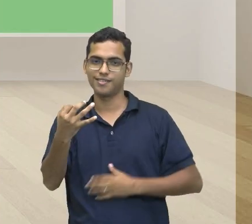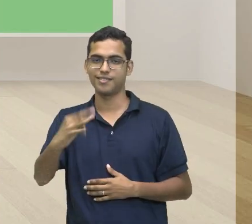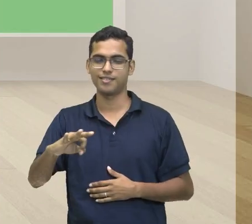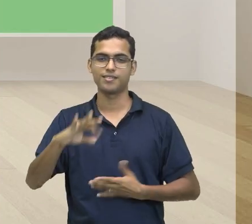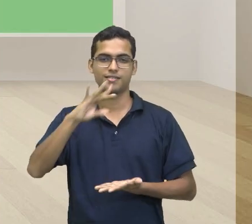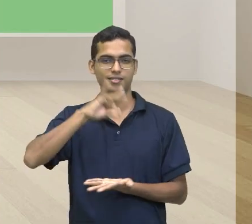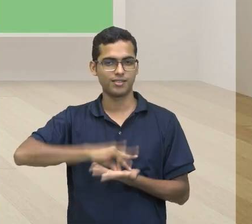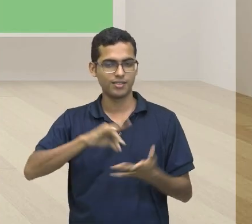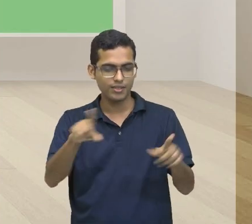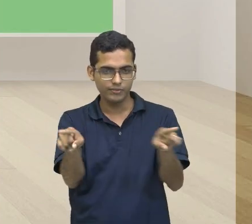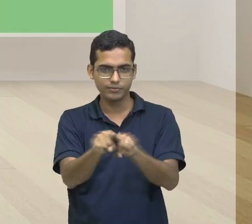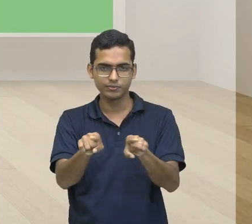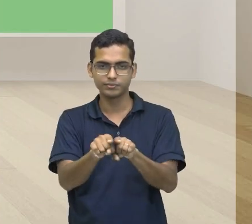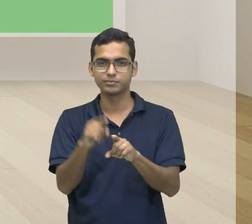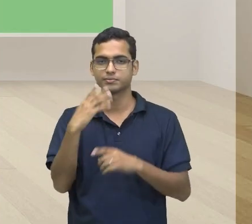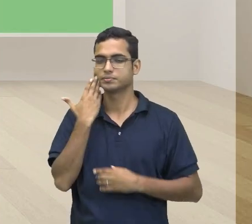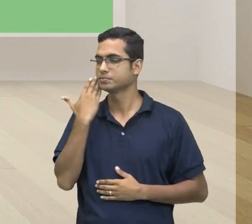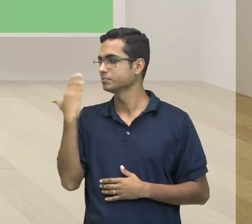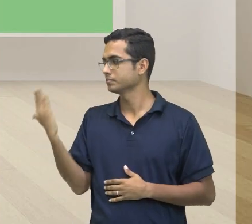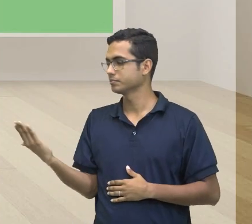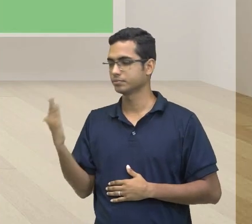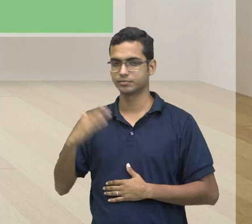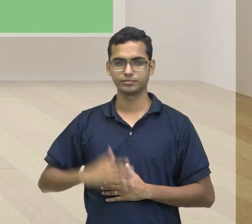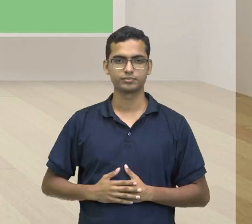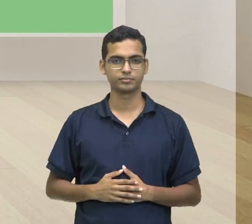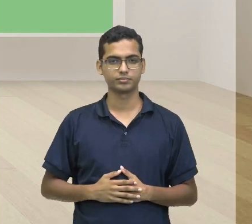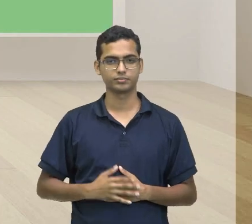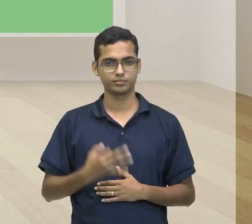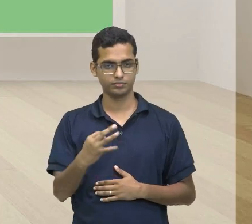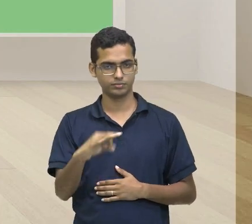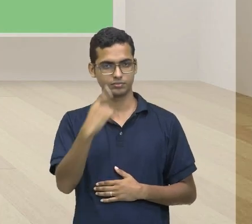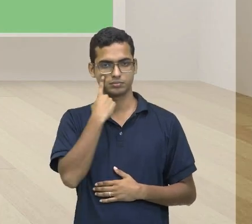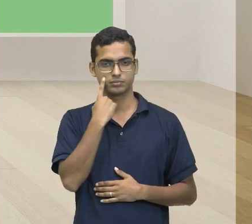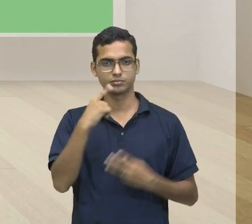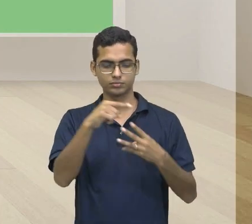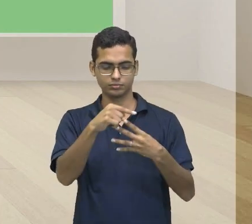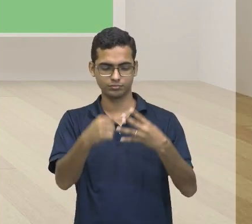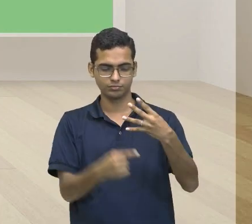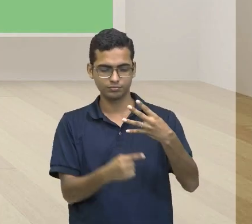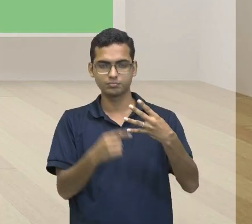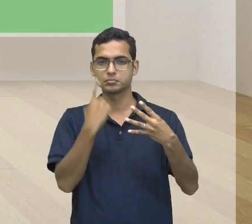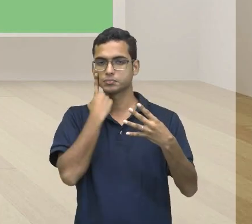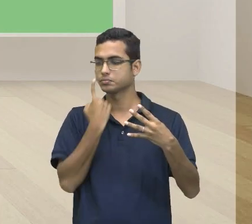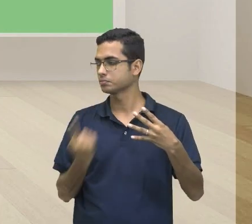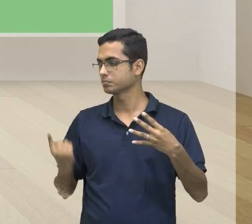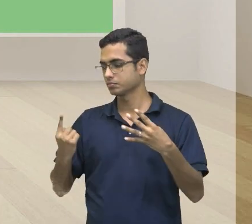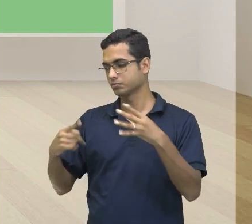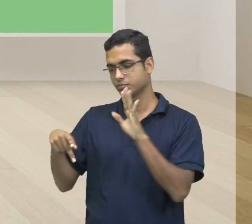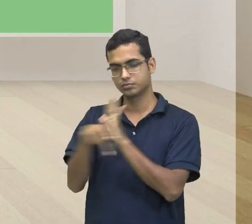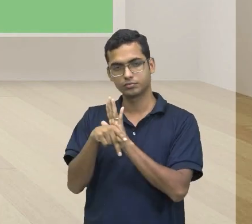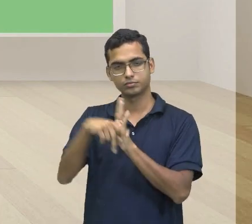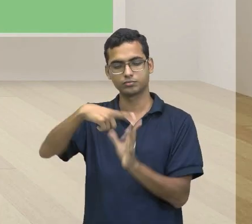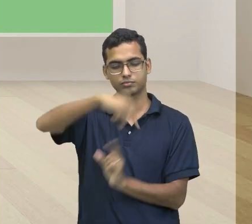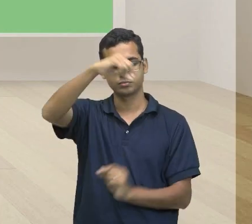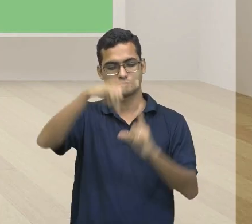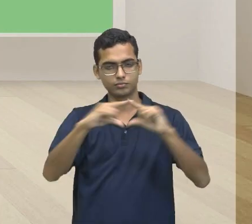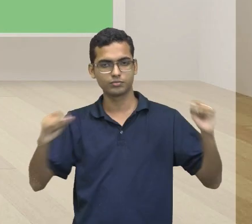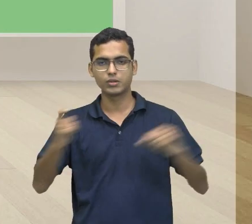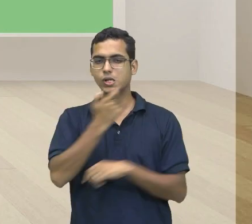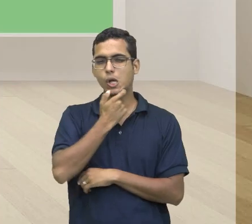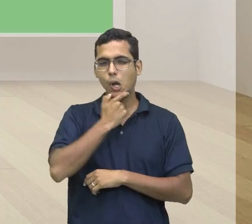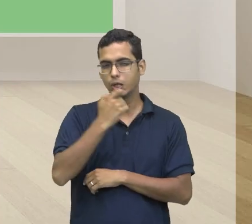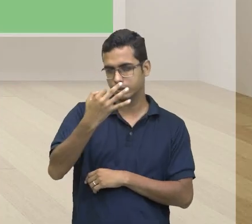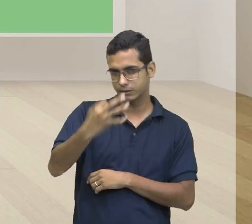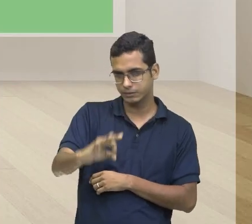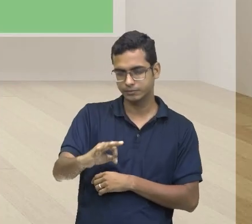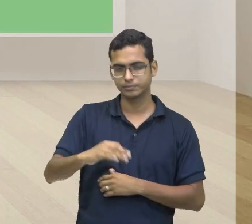west, north, south. São os 4 pontos cardeais em língua inglesa, tá certo?